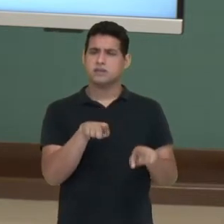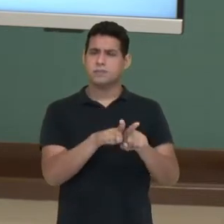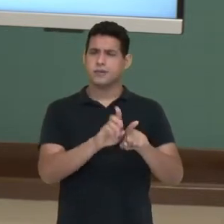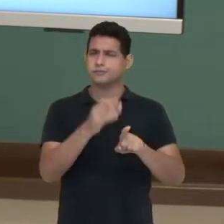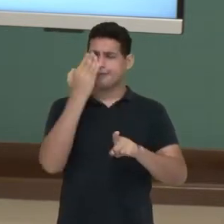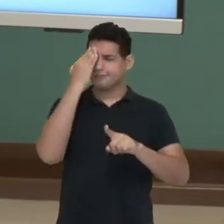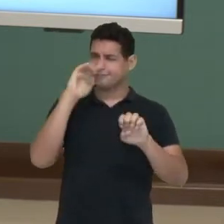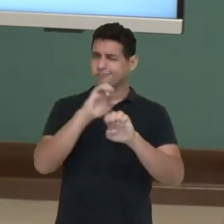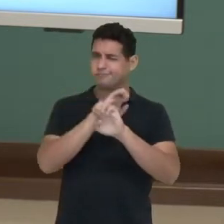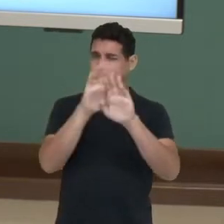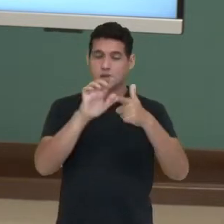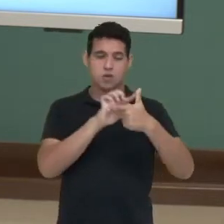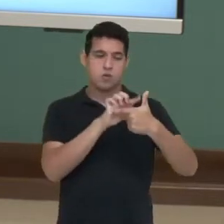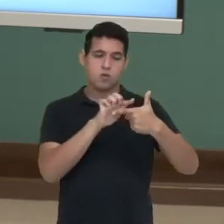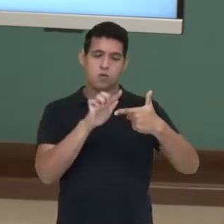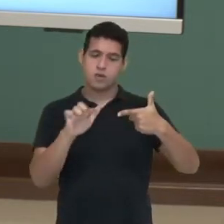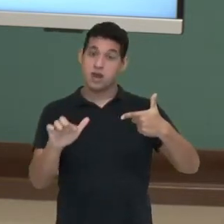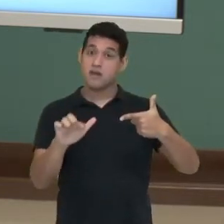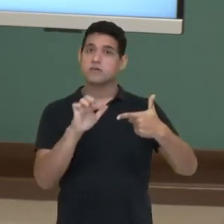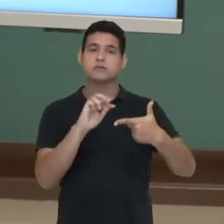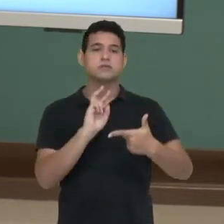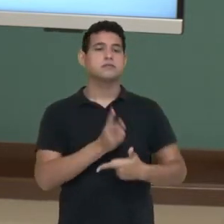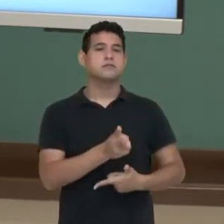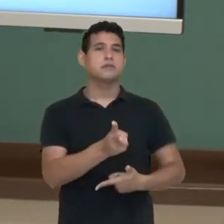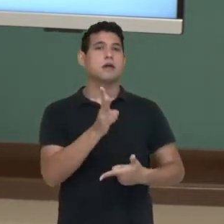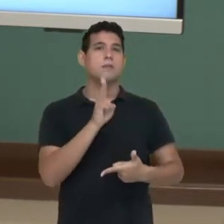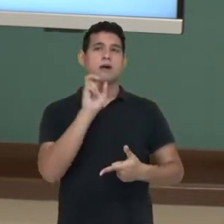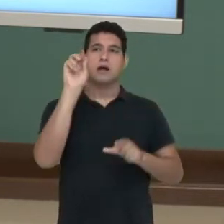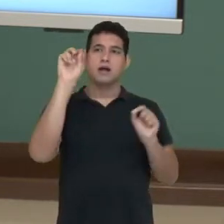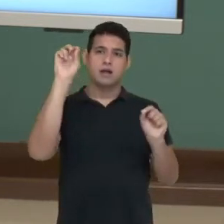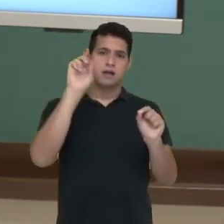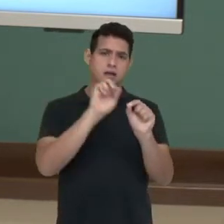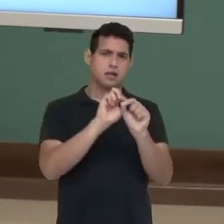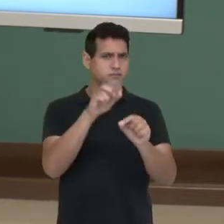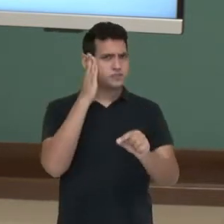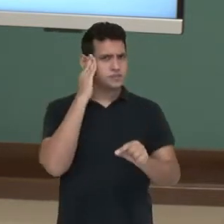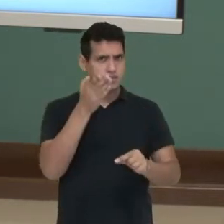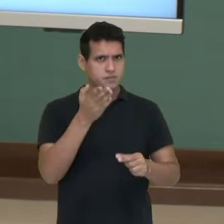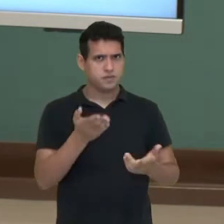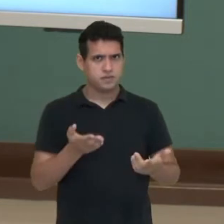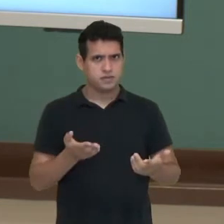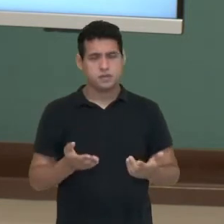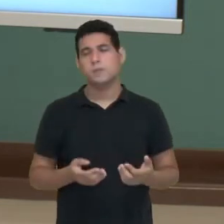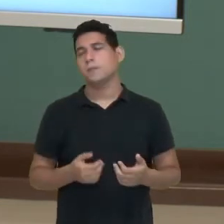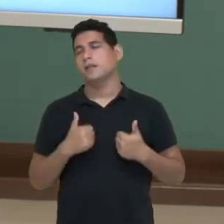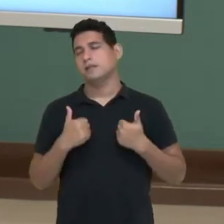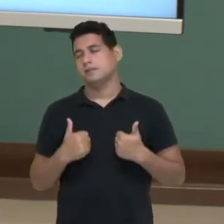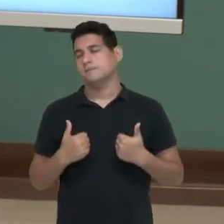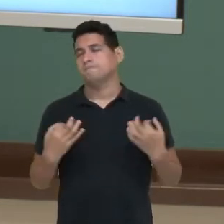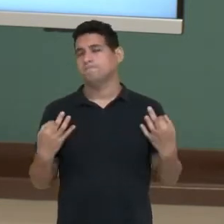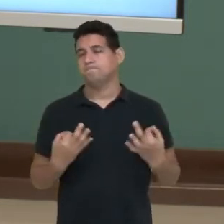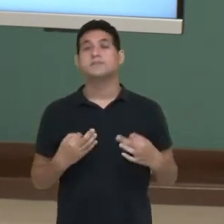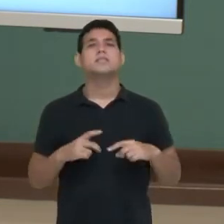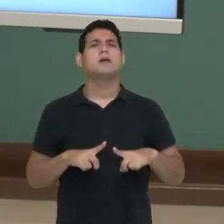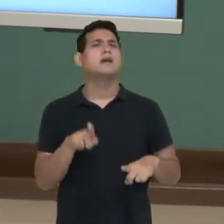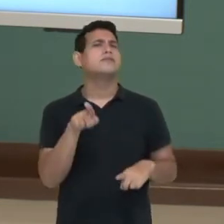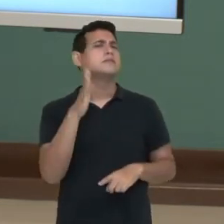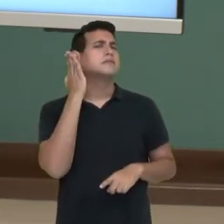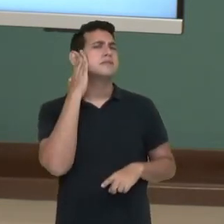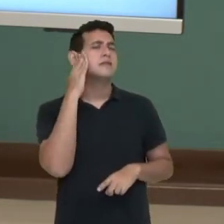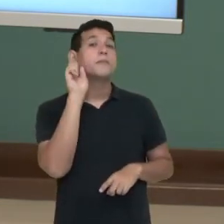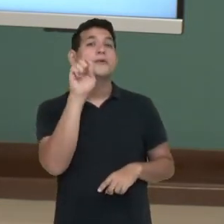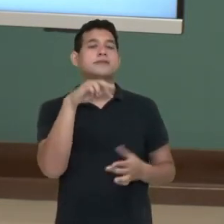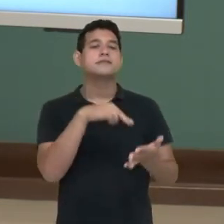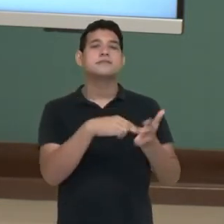que o gráfico associado a uma função afim é sempre uma reta. Sabe disso, né? Beleza! Você sabe o que